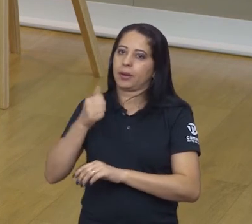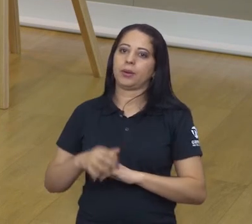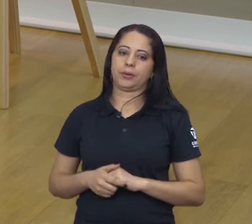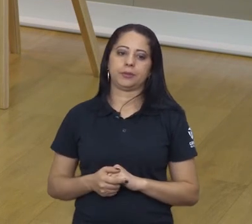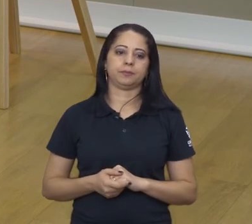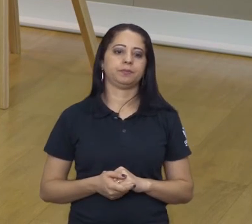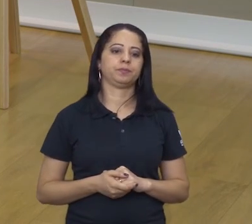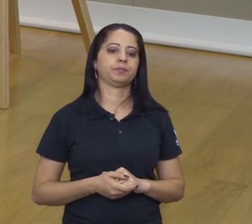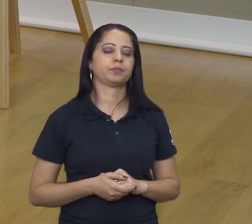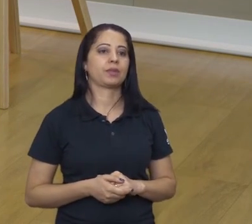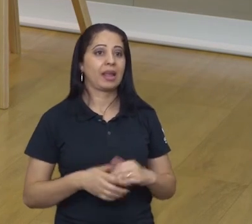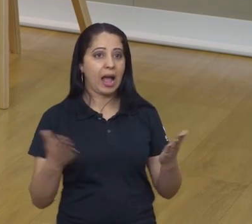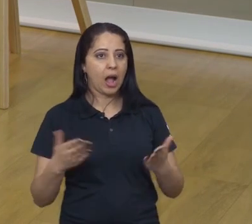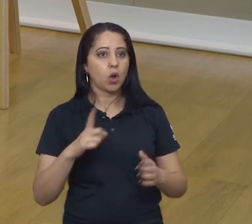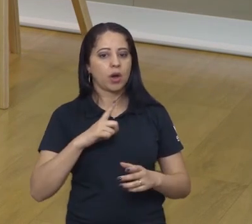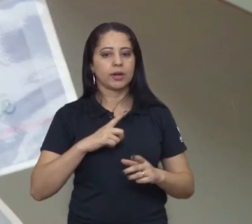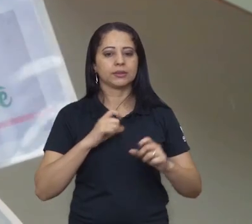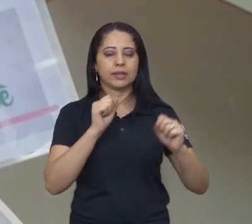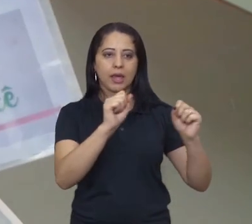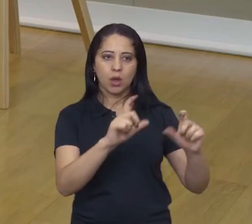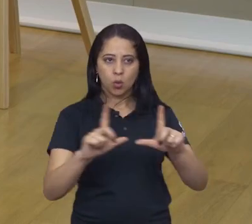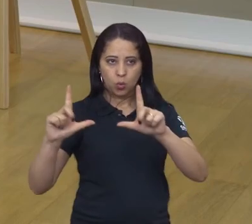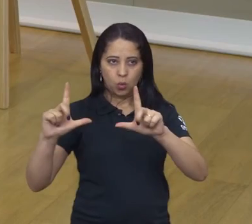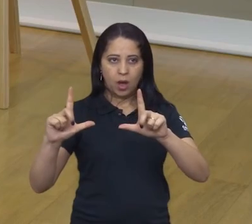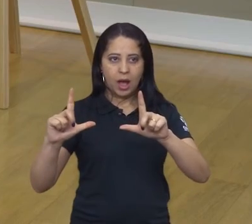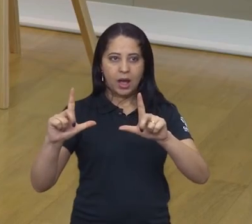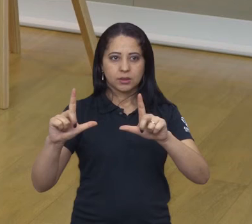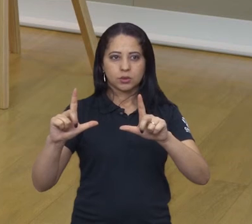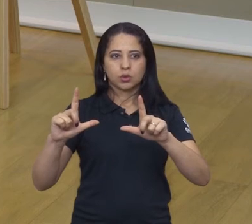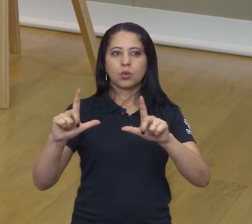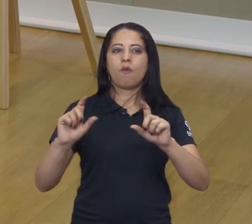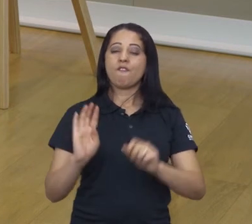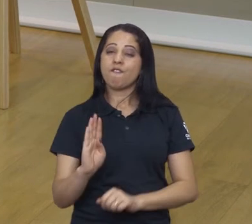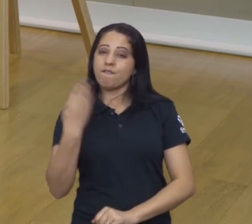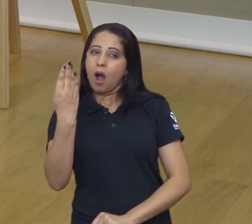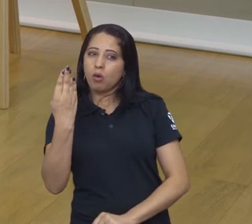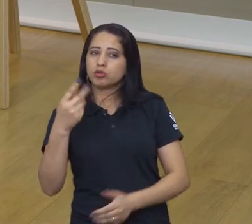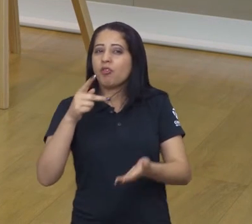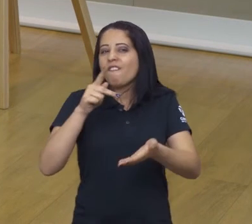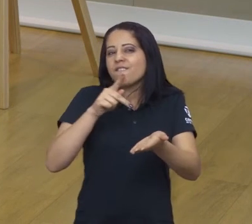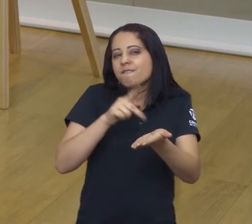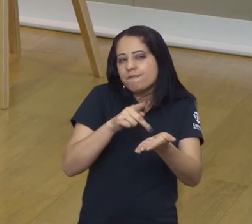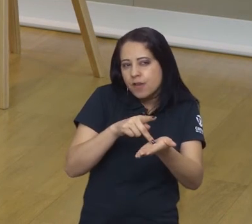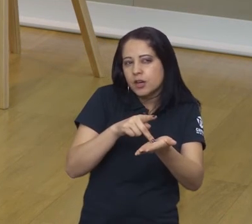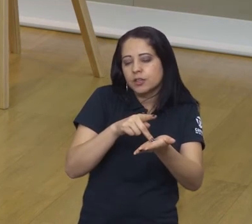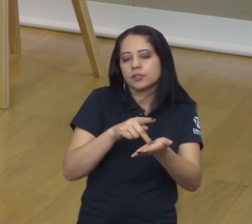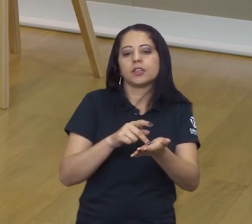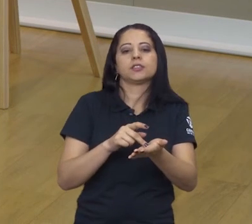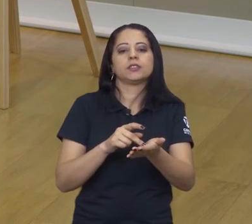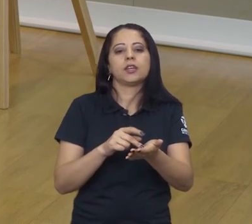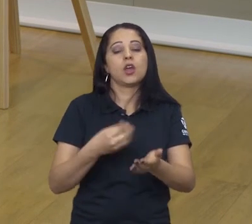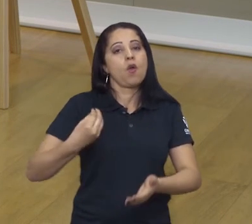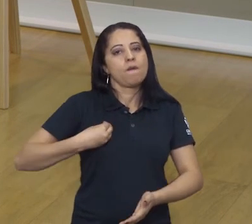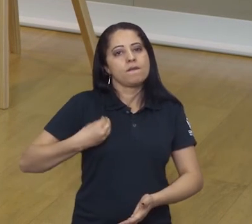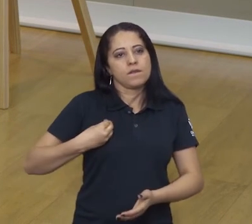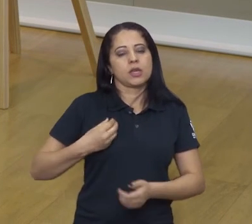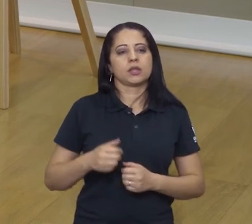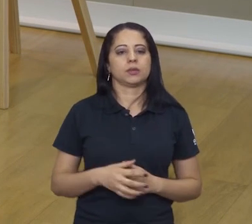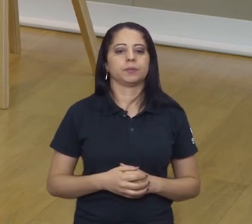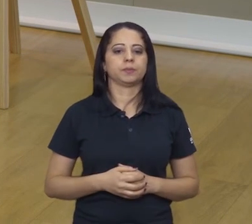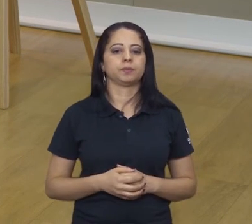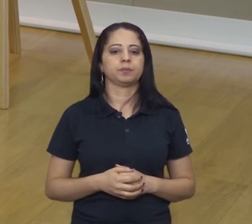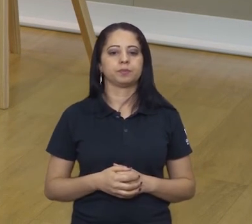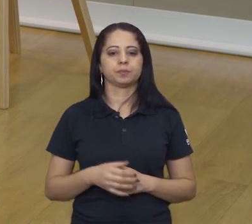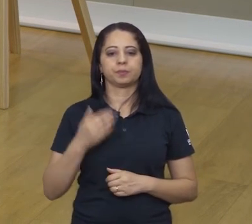né ótimo bom e agora nós temos aqui um quadro com mitos e verdades sobre o envelhecimento com qualidade de vida vamos